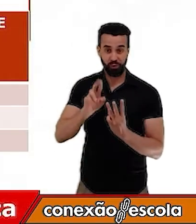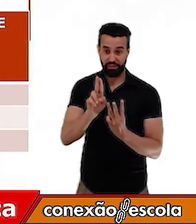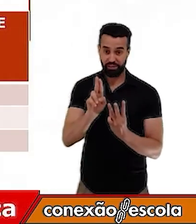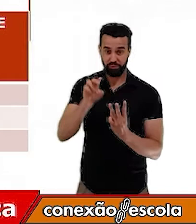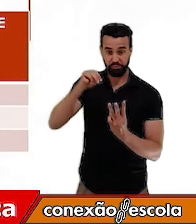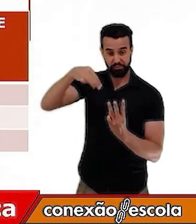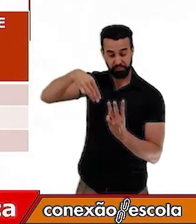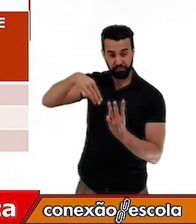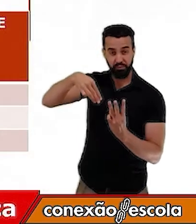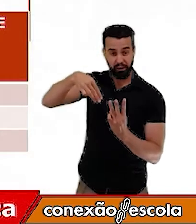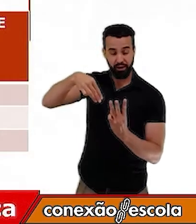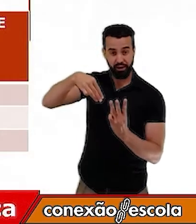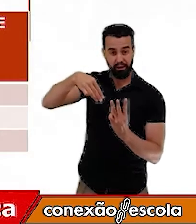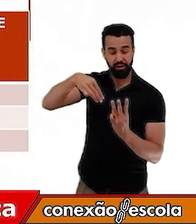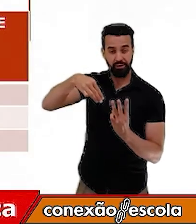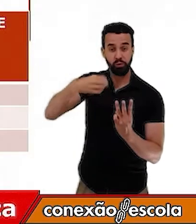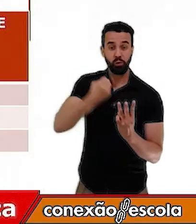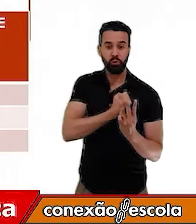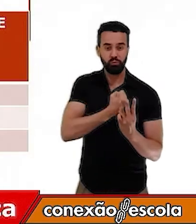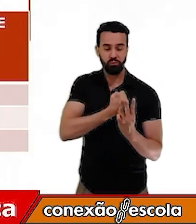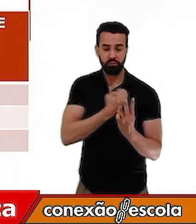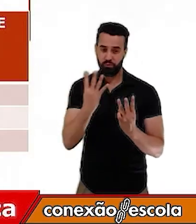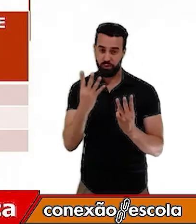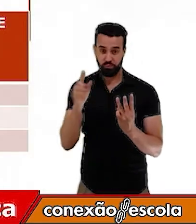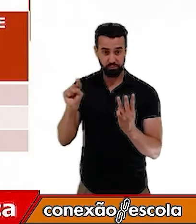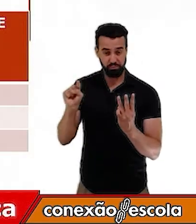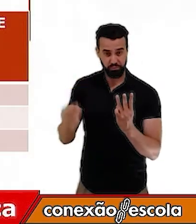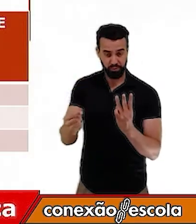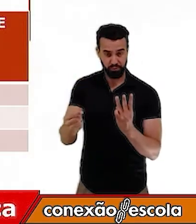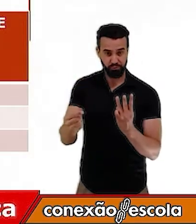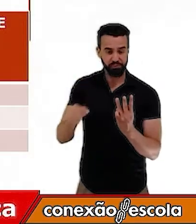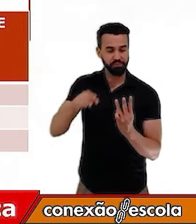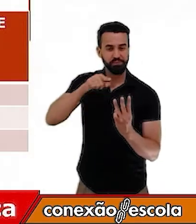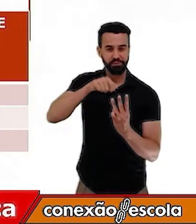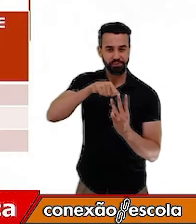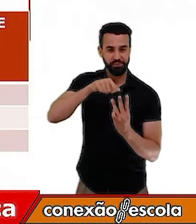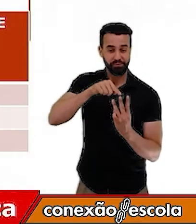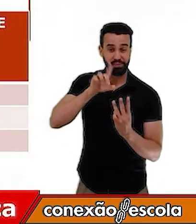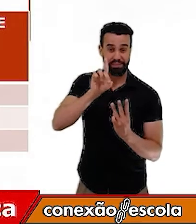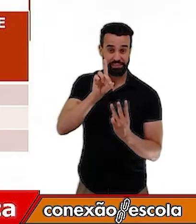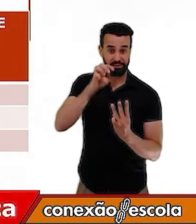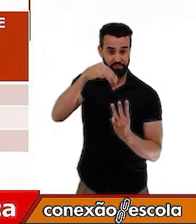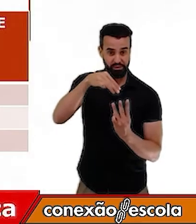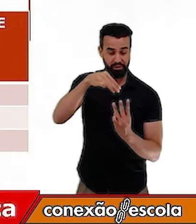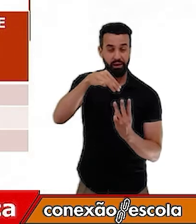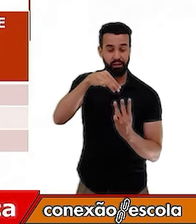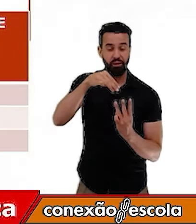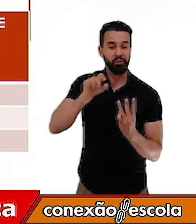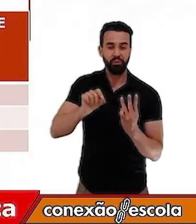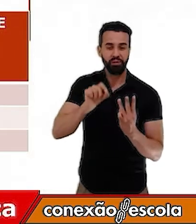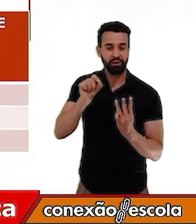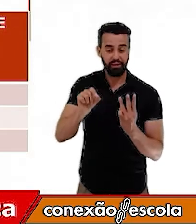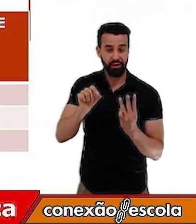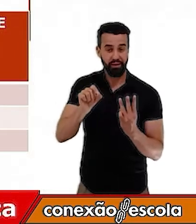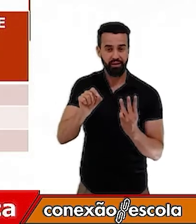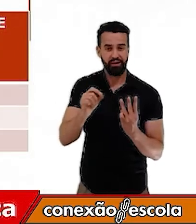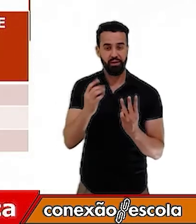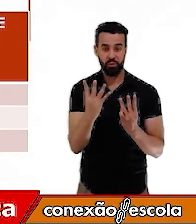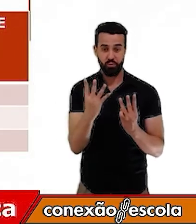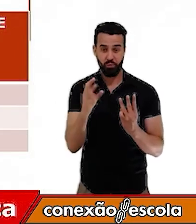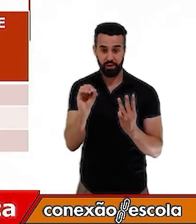de milhar, ele tem o valor 4.000. E na dezena de milhar, que é a quinta ordem, ele tem o